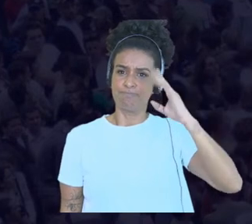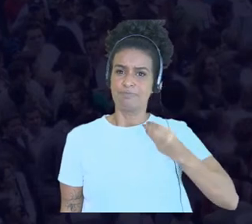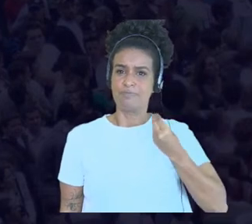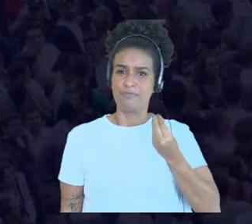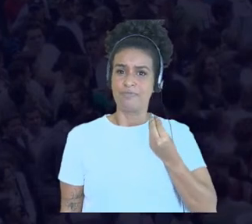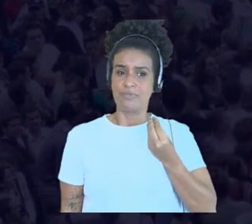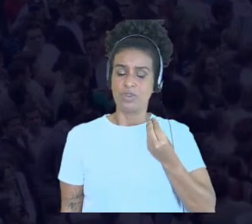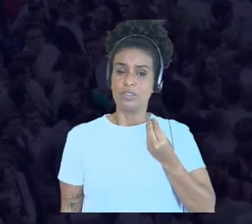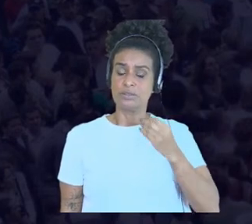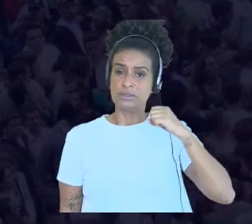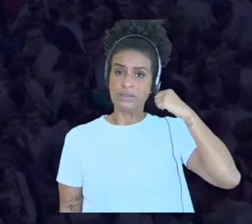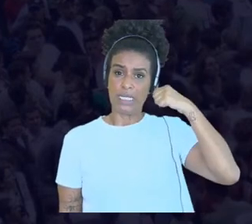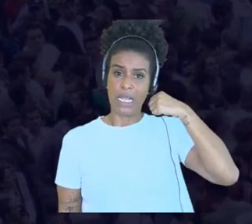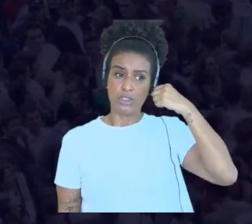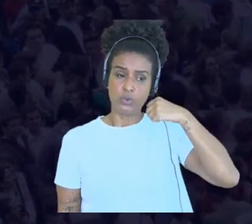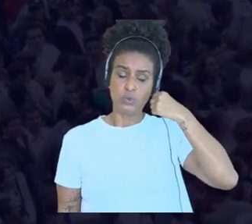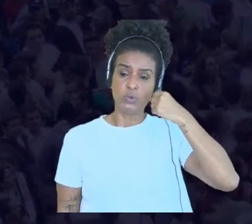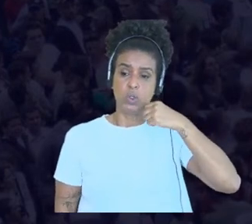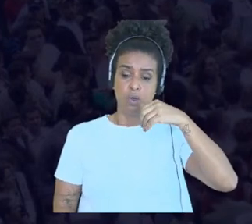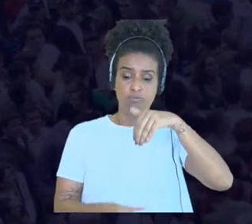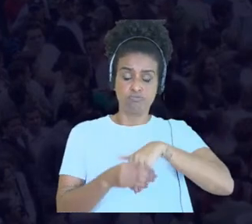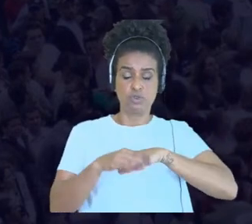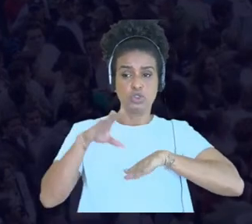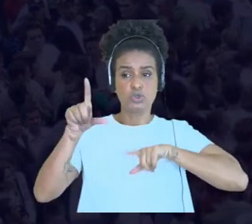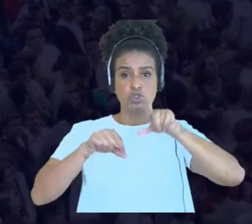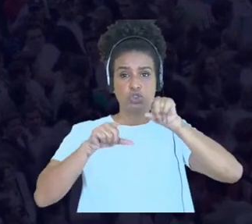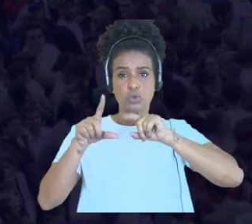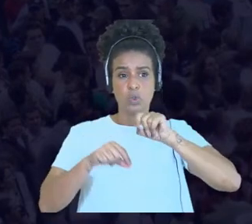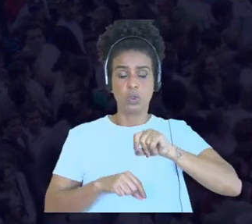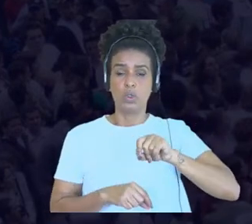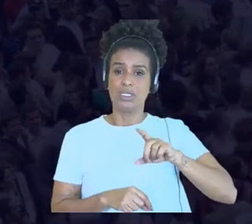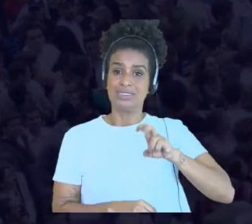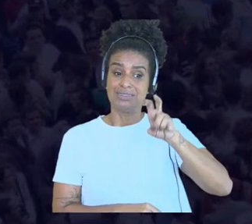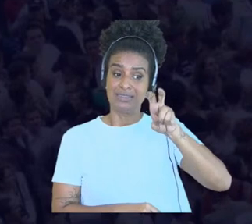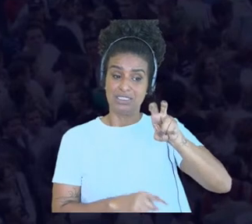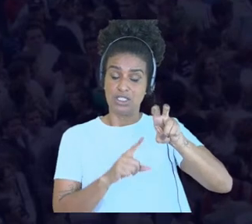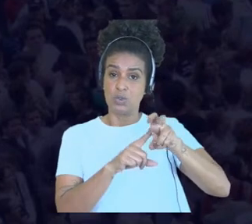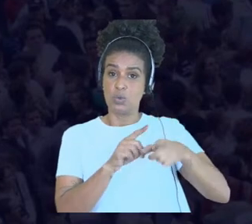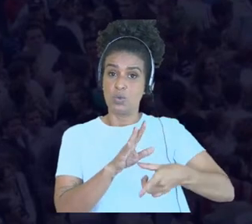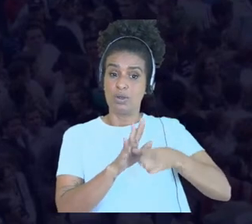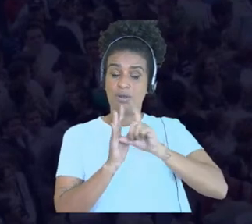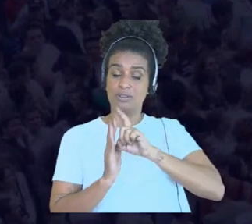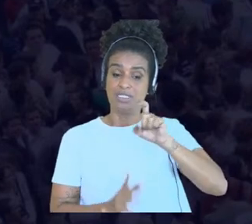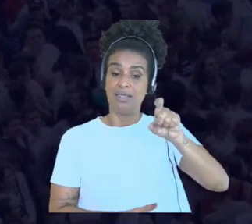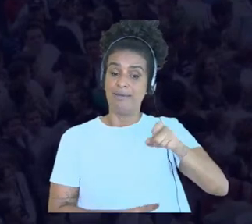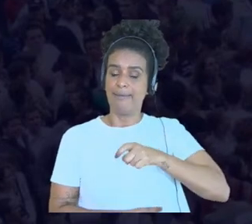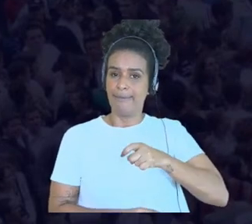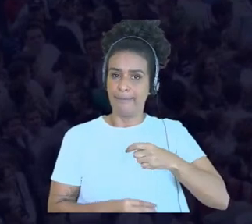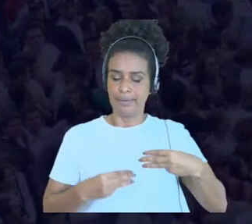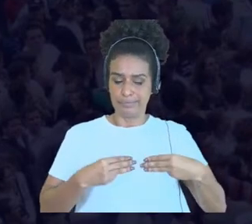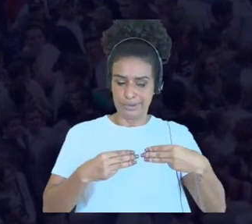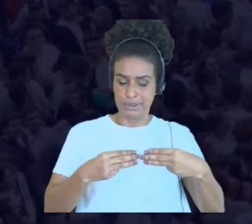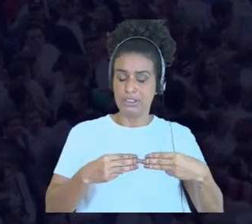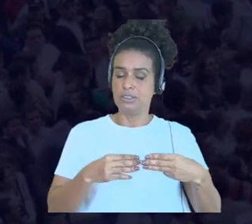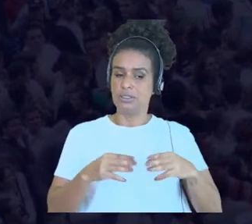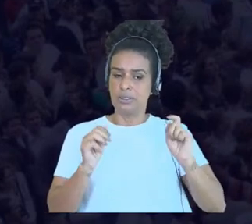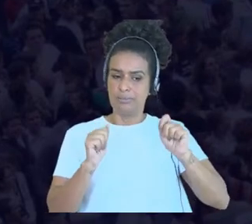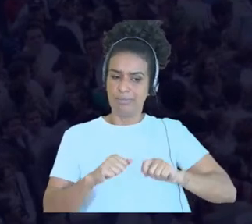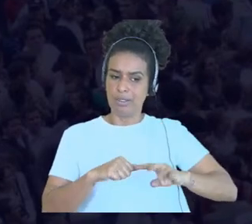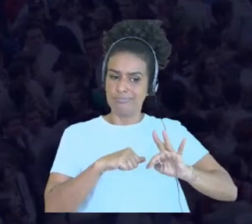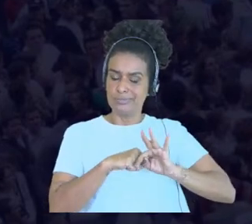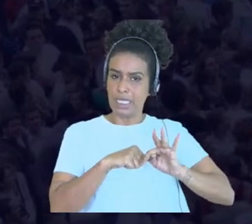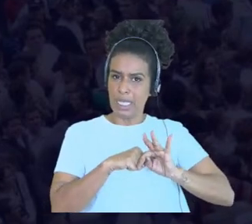desses senadores eleitos pelo PL, 5 são ex-ministros de Bolsonaro, que eram supostamente técnicos, não